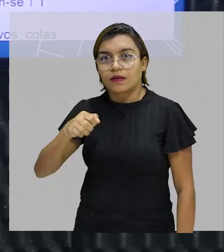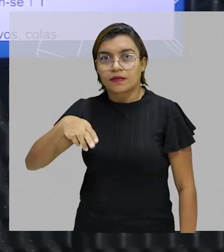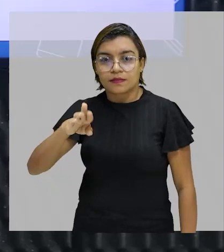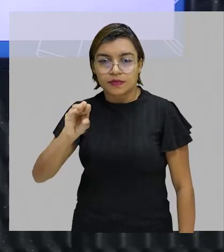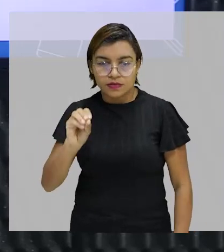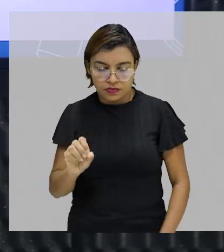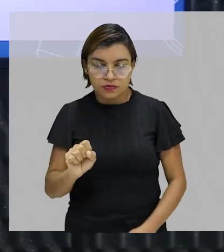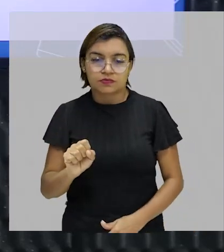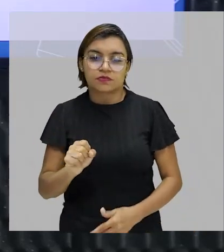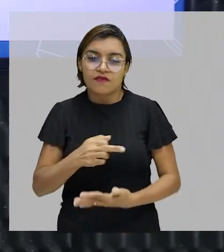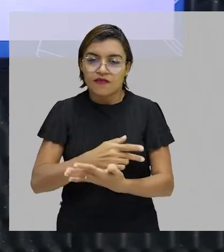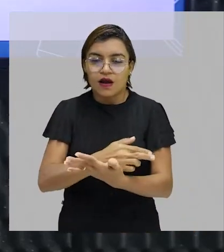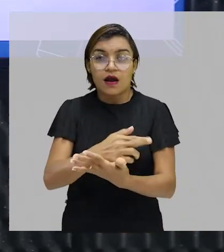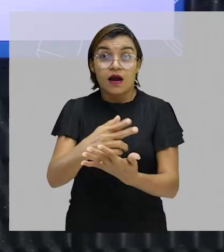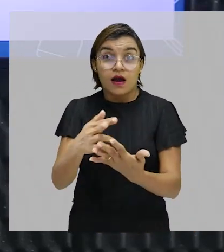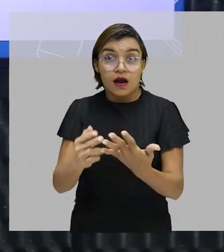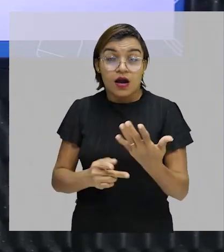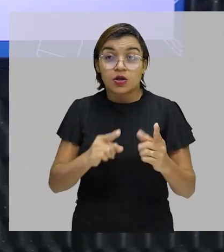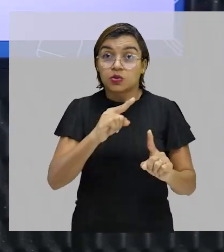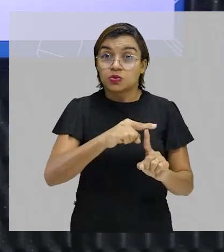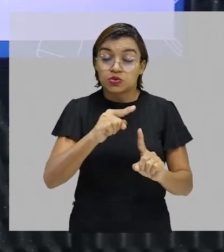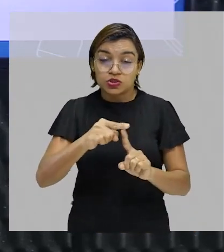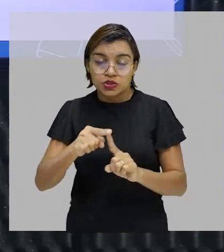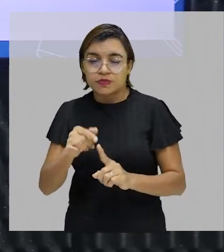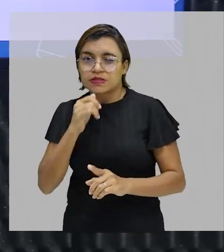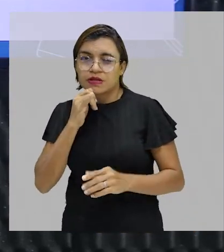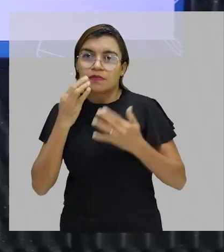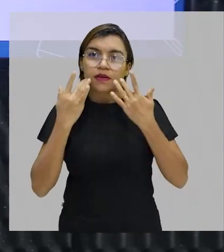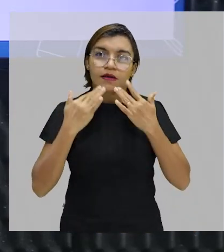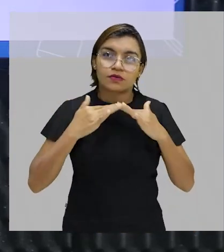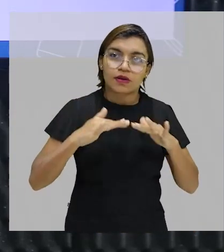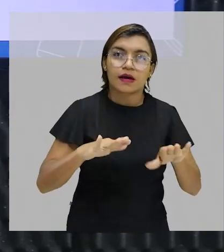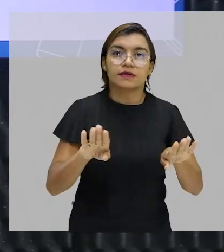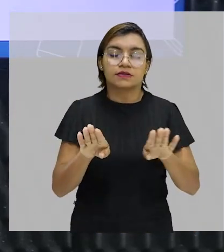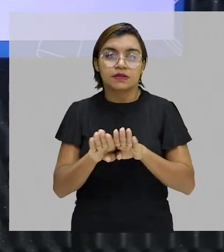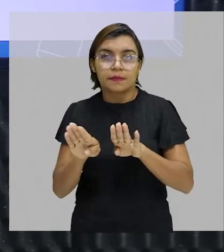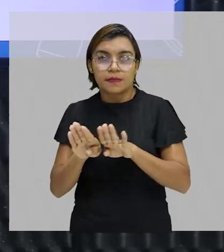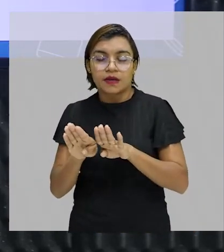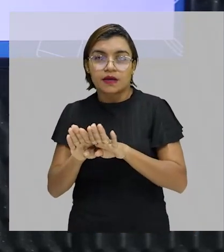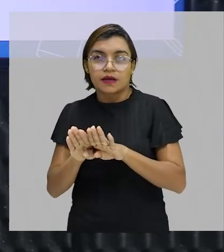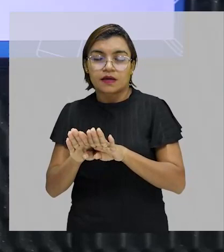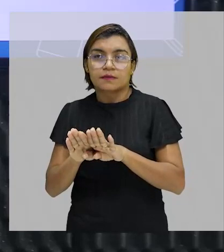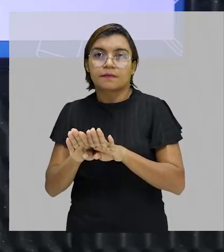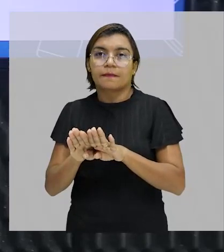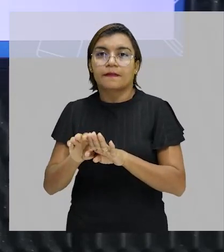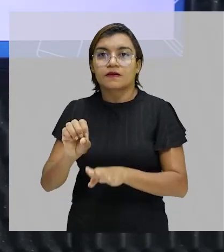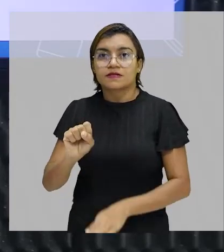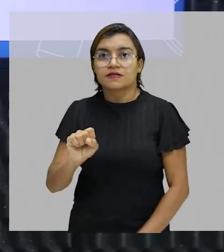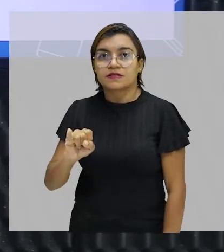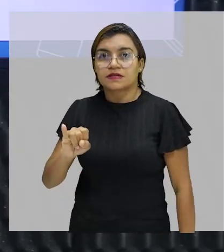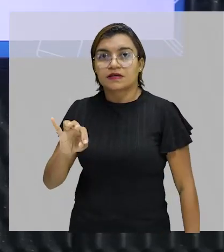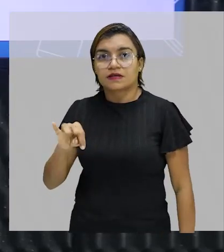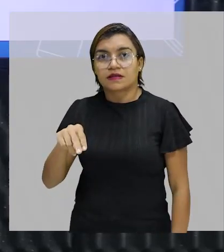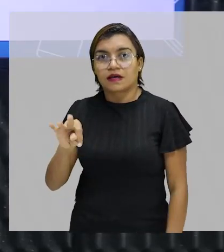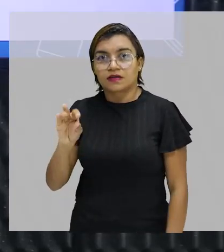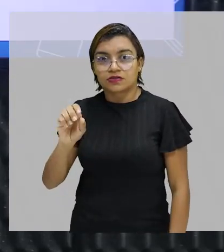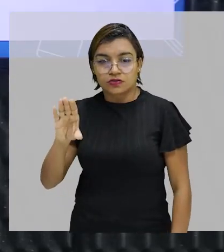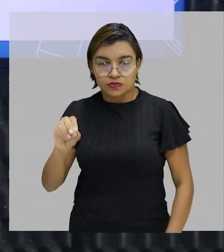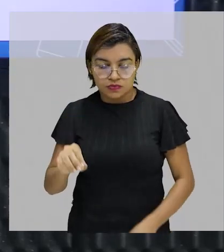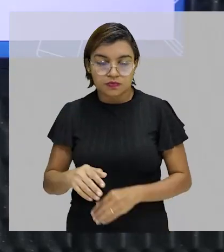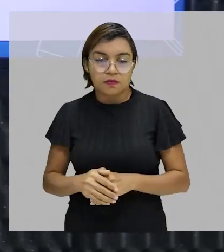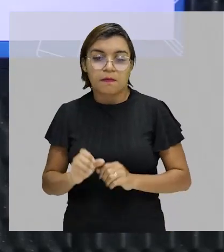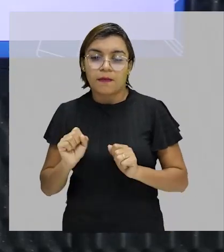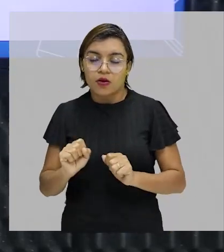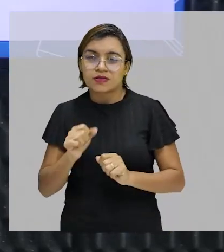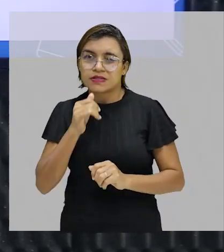Os diversos tipos de polímeros, tanto os polímeros naturais quanto os polímeros artificiais ou sintéticos. Então, aquele que pode ser